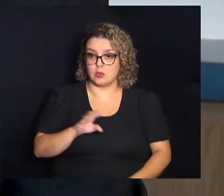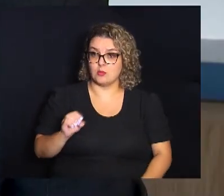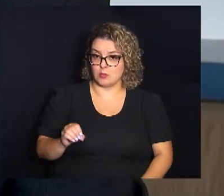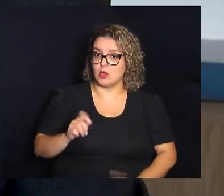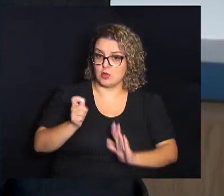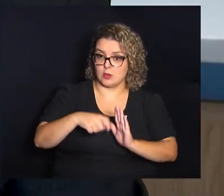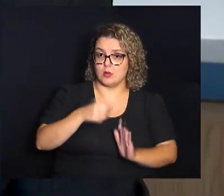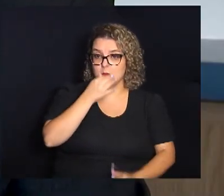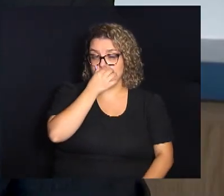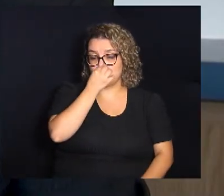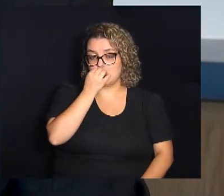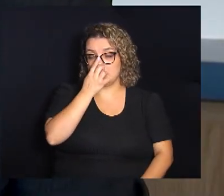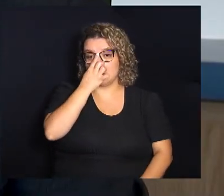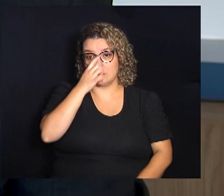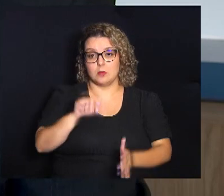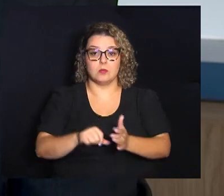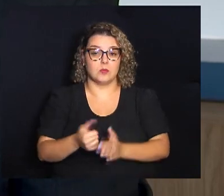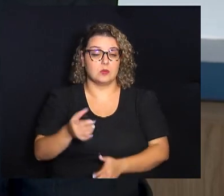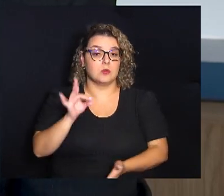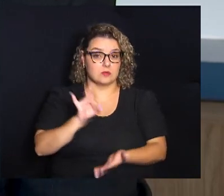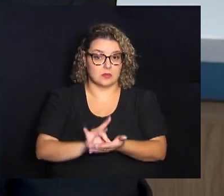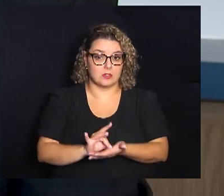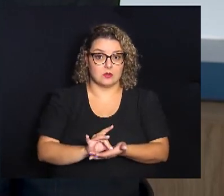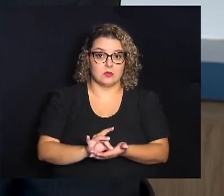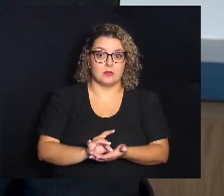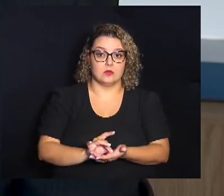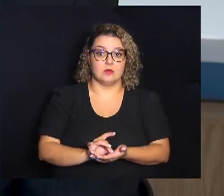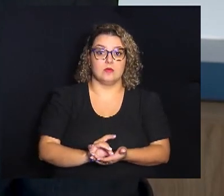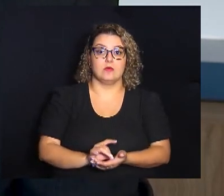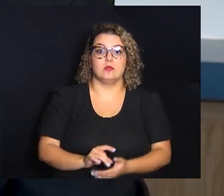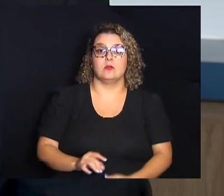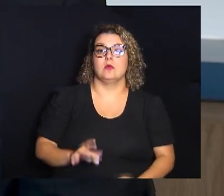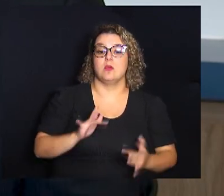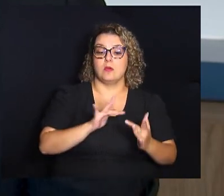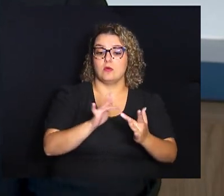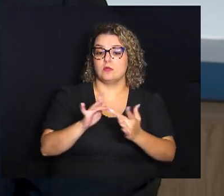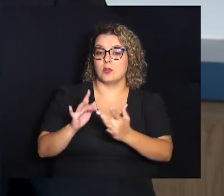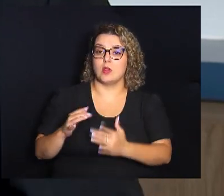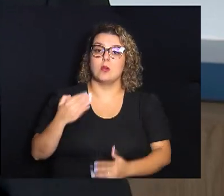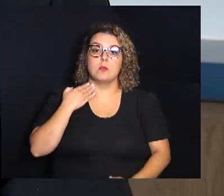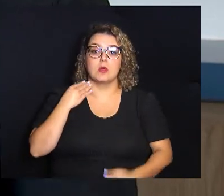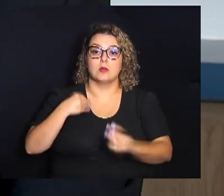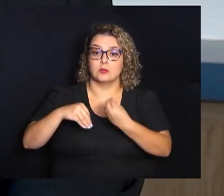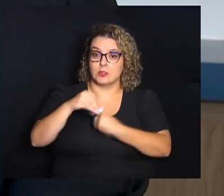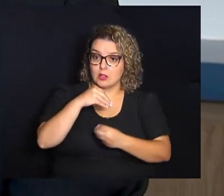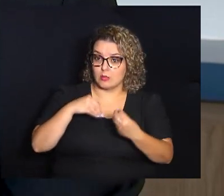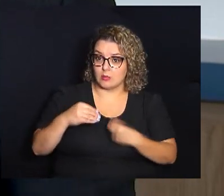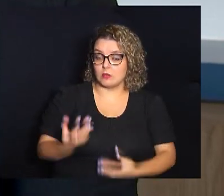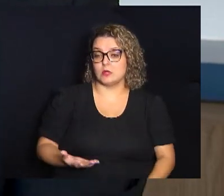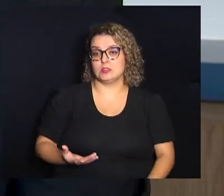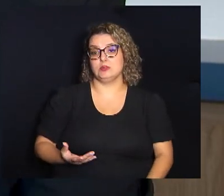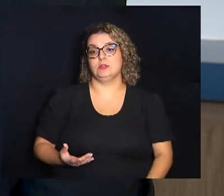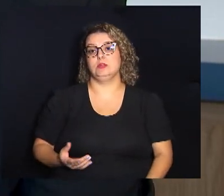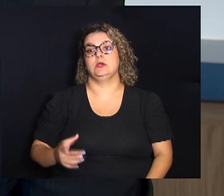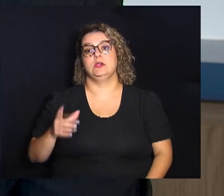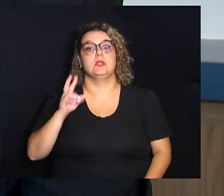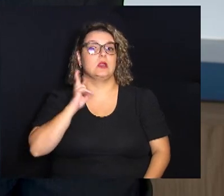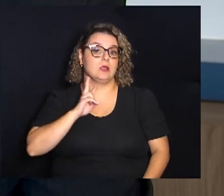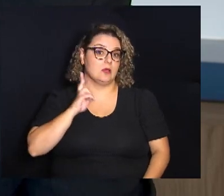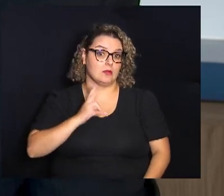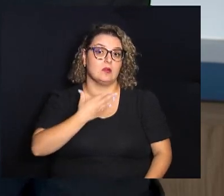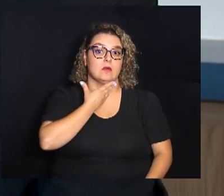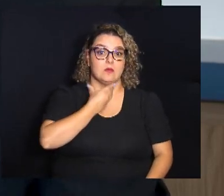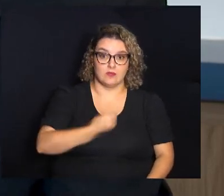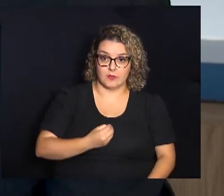A primeira recomendação nesse caso, na verdade, seria contactar os bancos envolvidos, tanto os bancos que a vítima da fraude tem